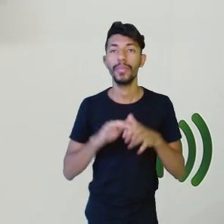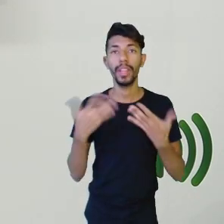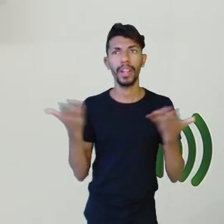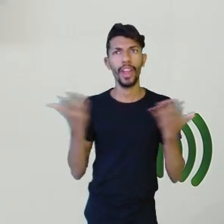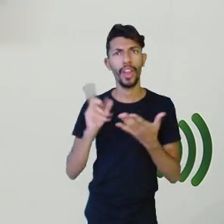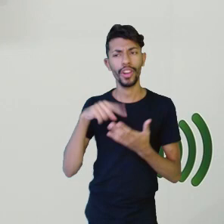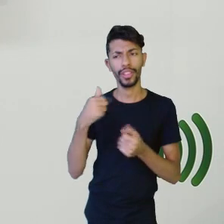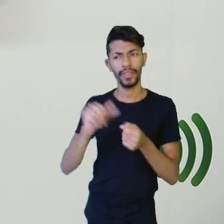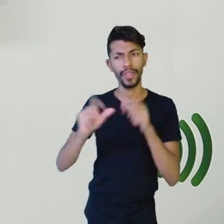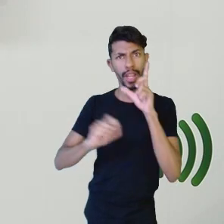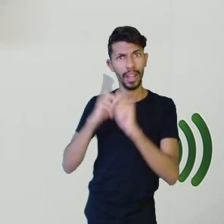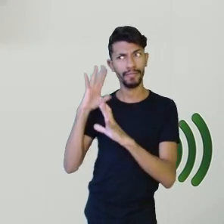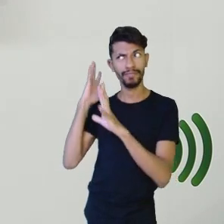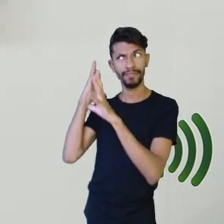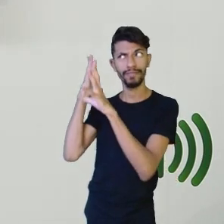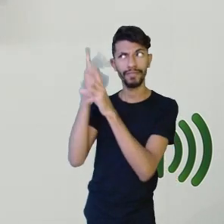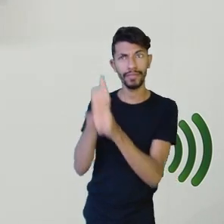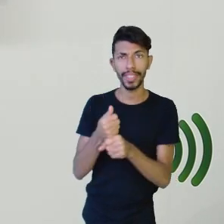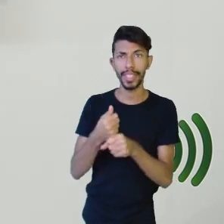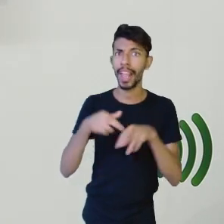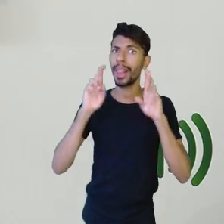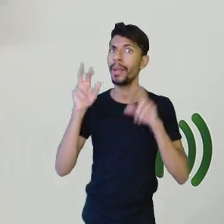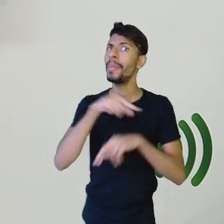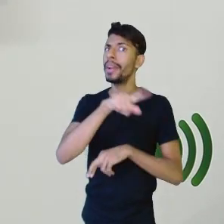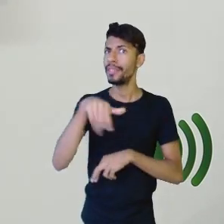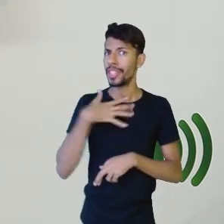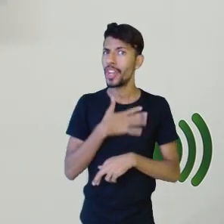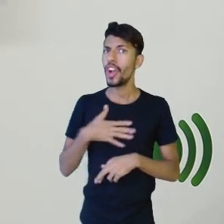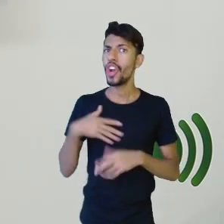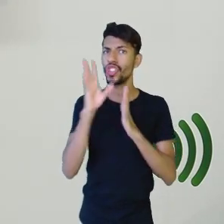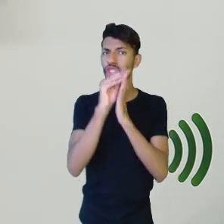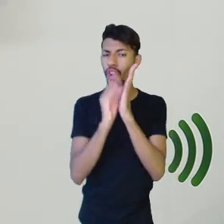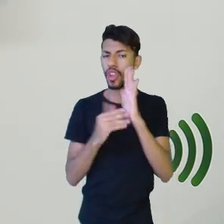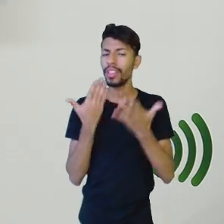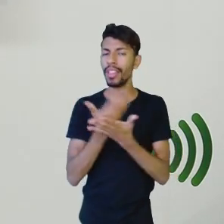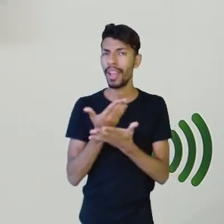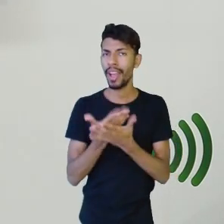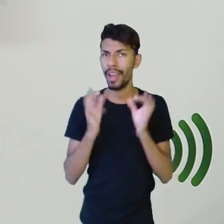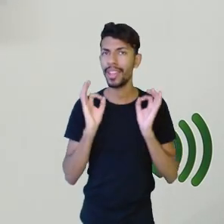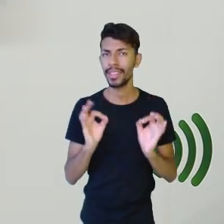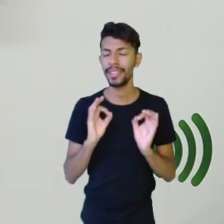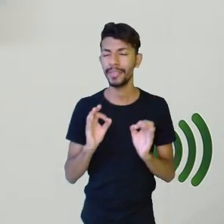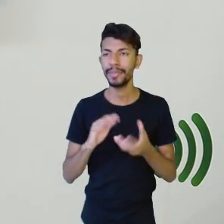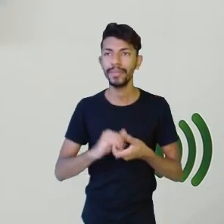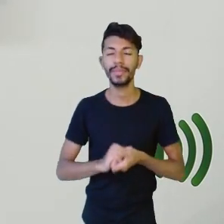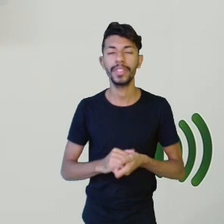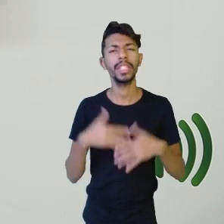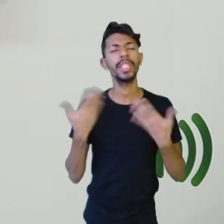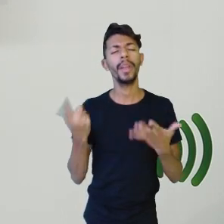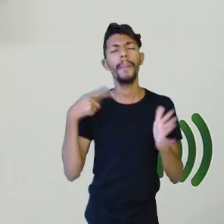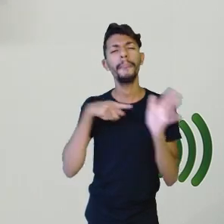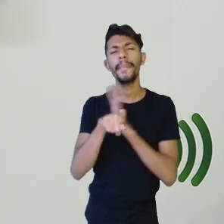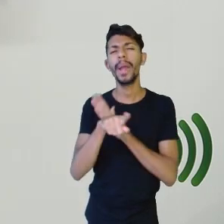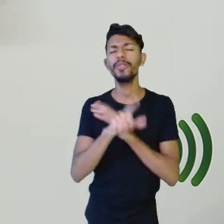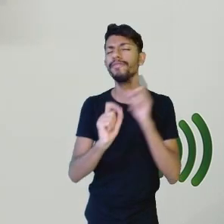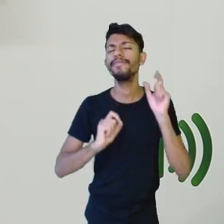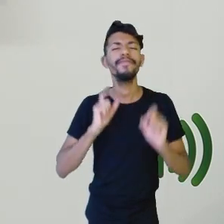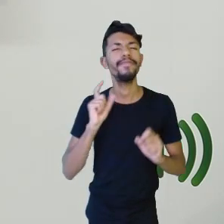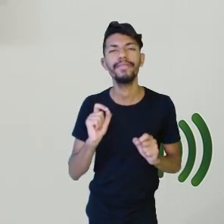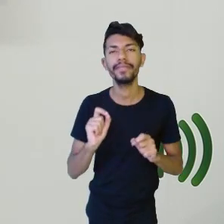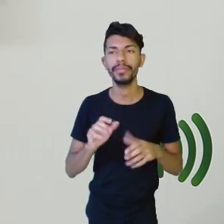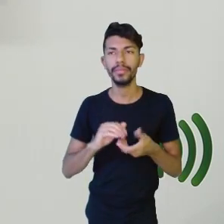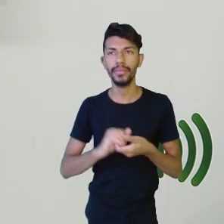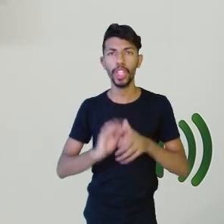revisão. Espero que vocês tenham gostado da nossa aula, estejam gostando até agora, tá? A nossa pergunta é: quais